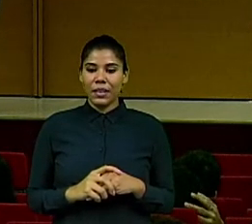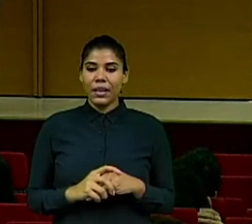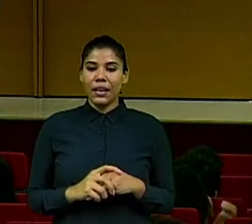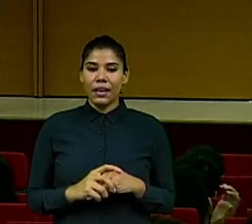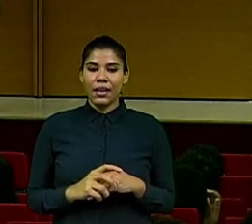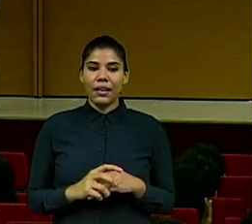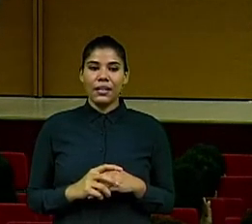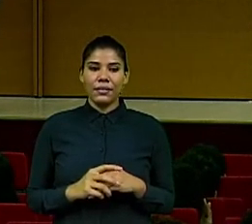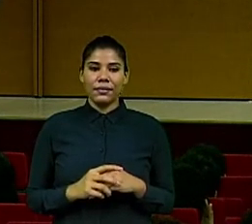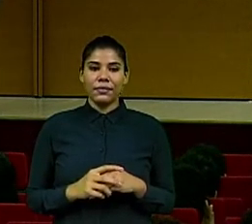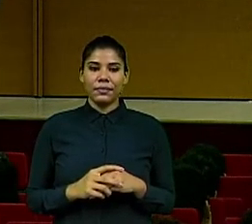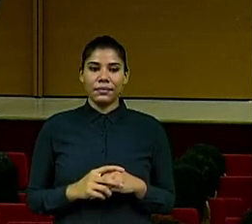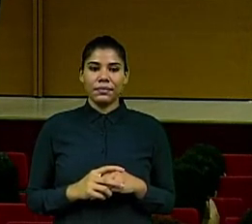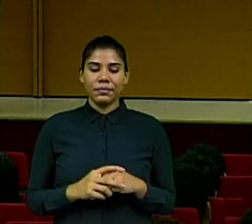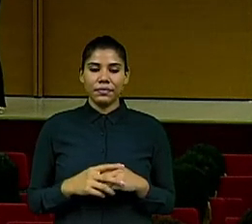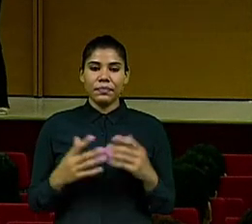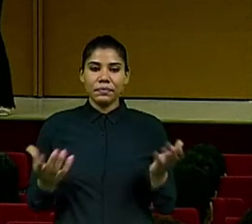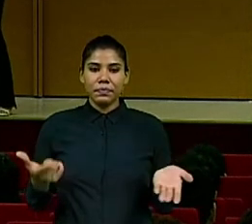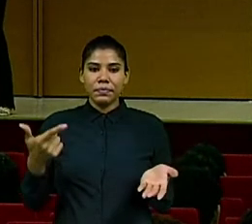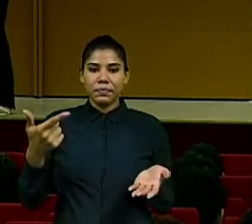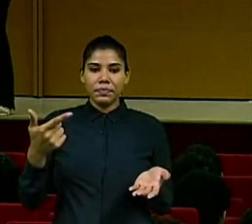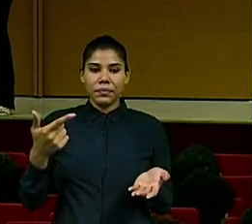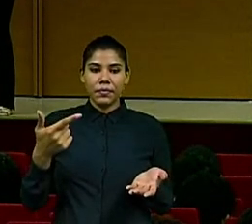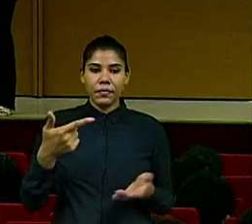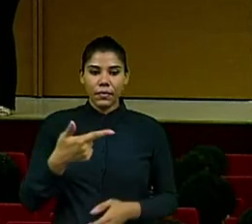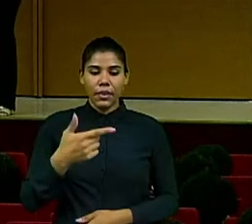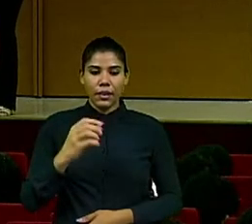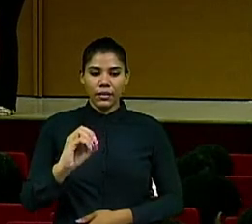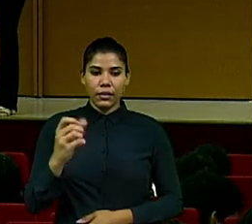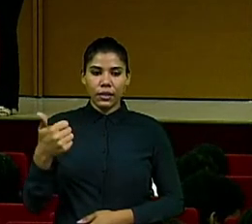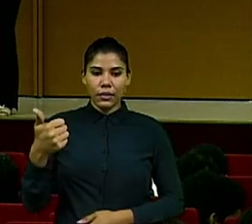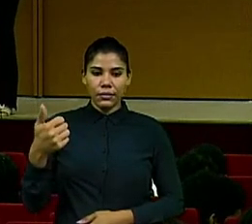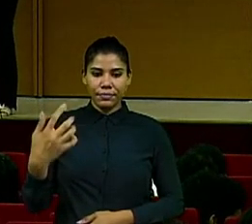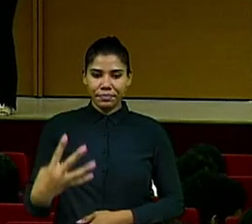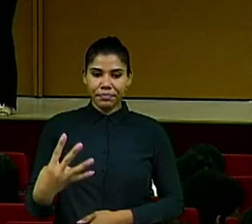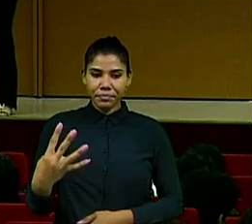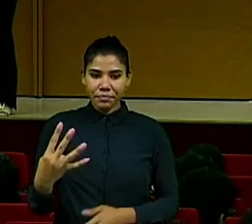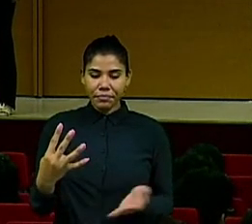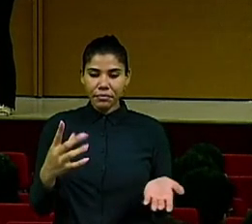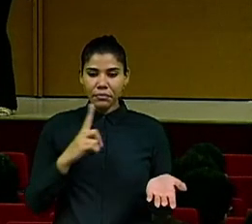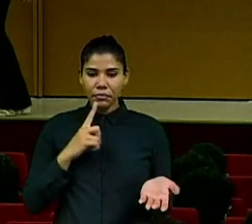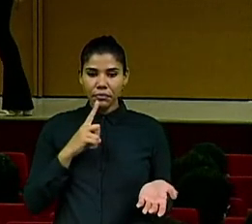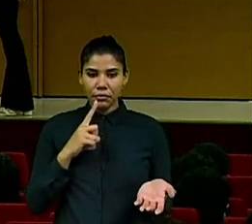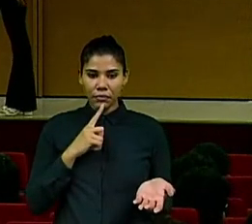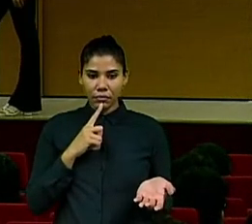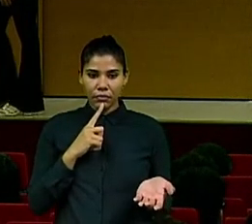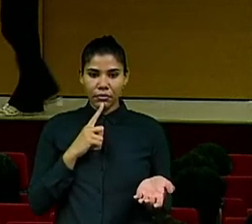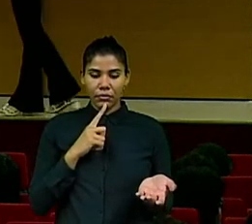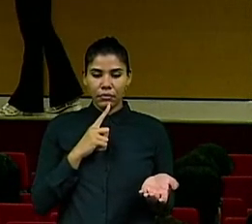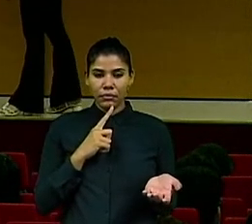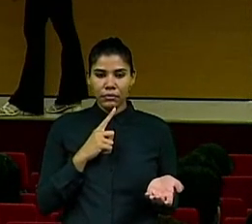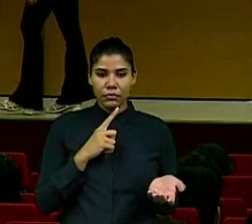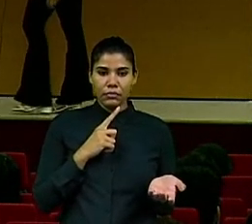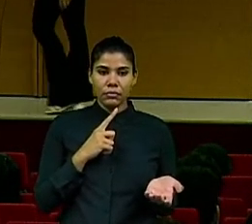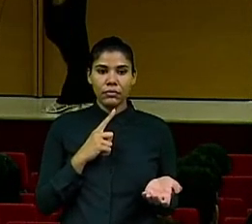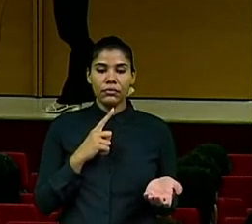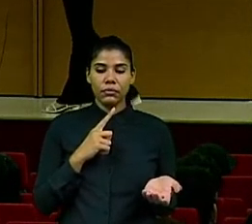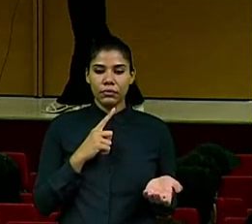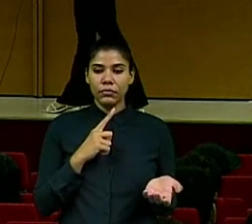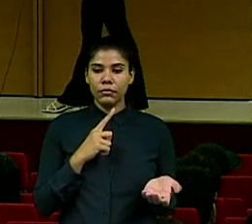Fernando Henrique Cardoso que foi amplo né que foi profundamente ampliado no governo de